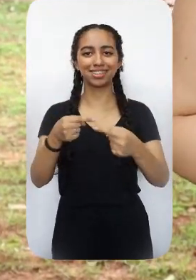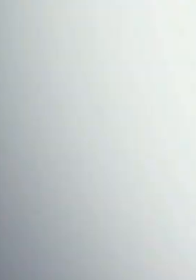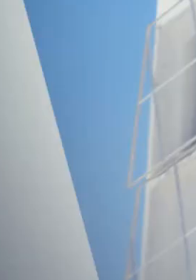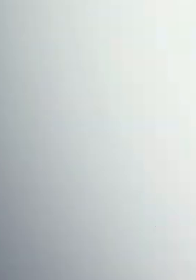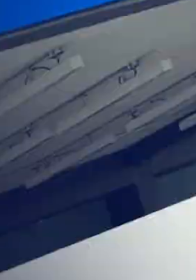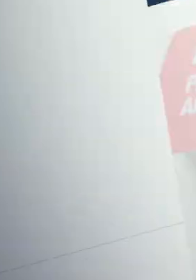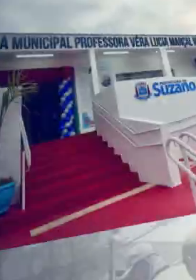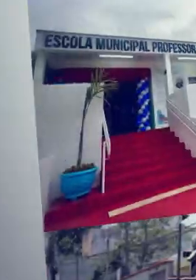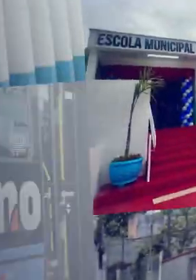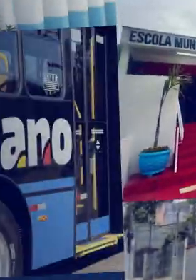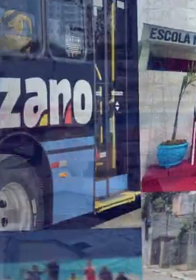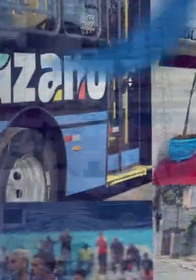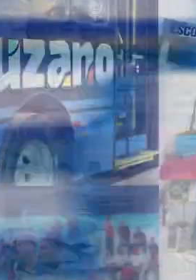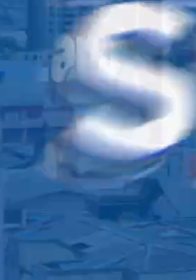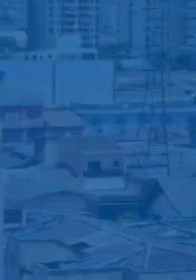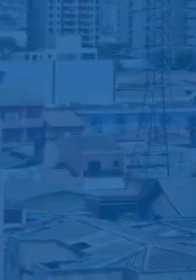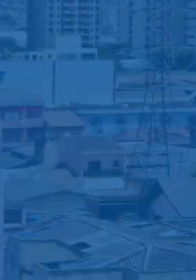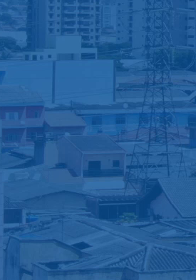Semanal.